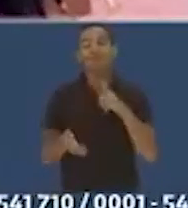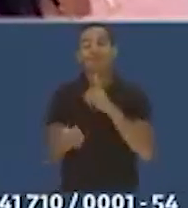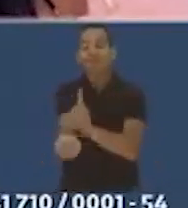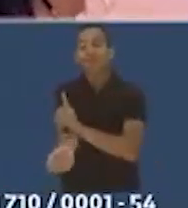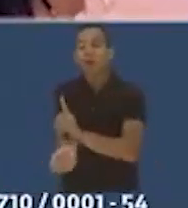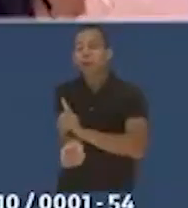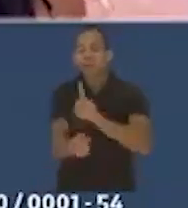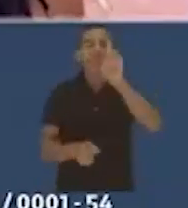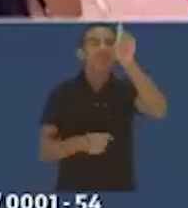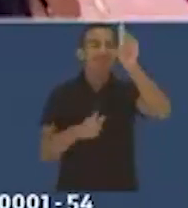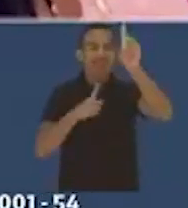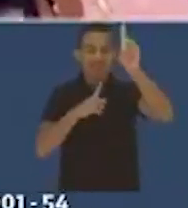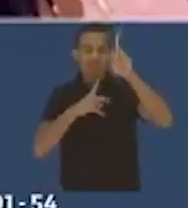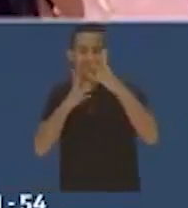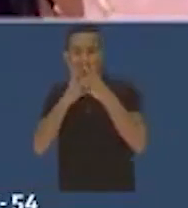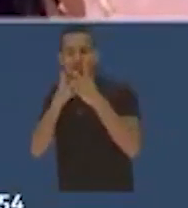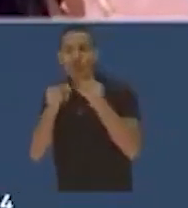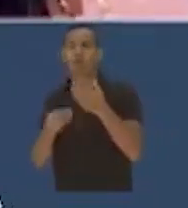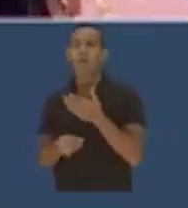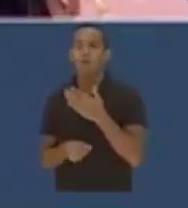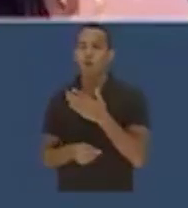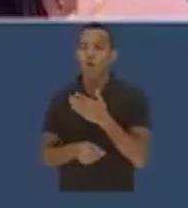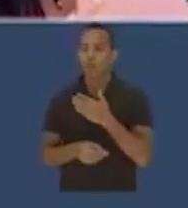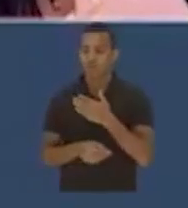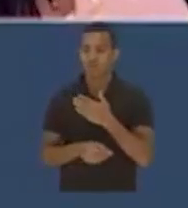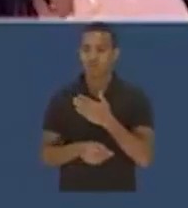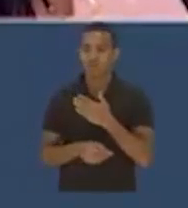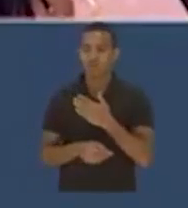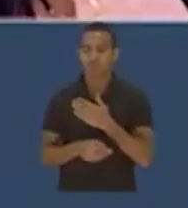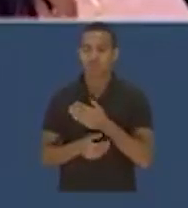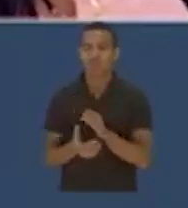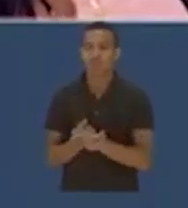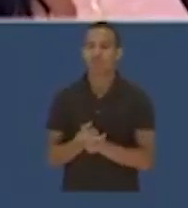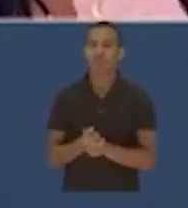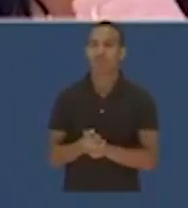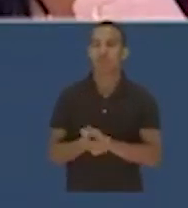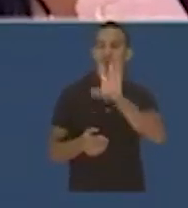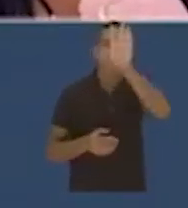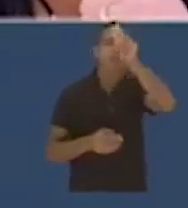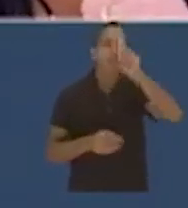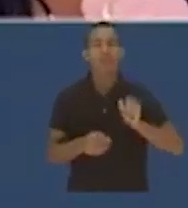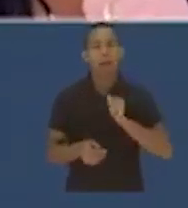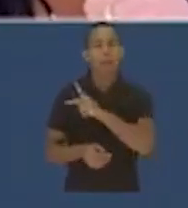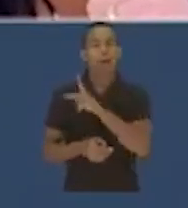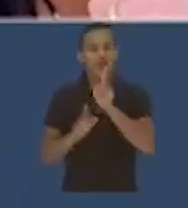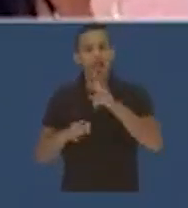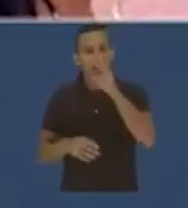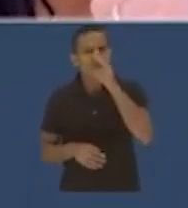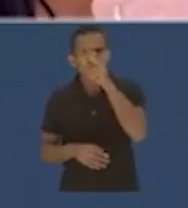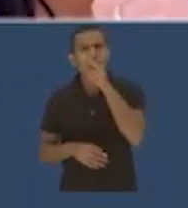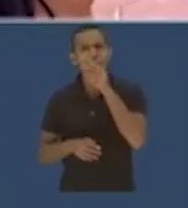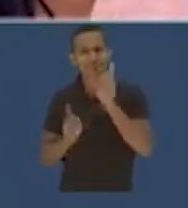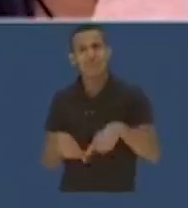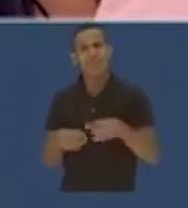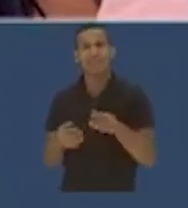me curou. Eita, Deus! O Deus do apóstolo me curou. Uau, o Deus do apóstolo é forte.